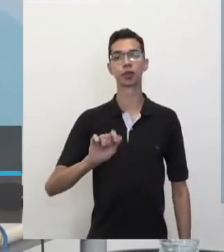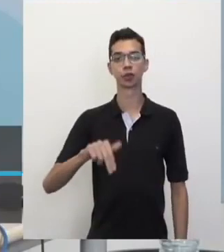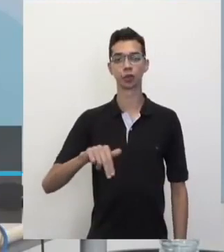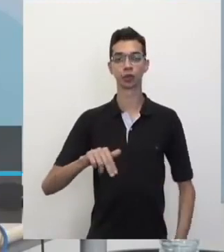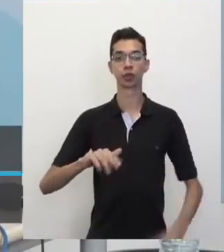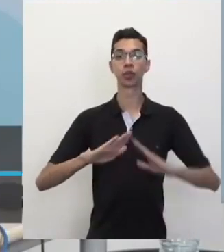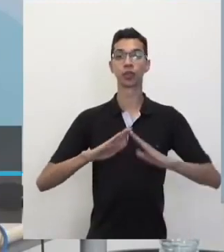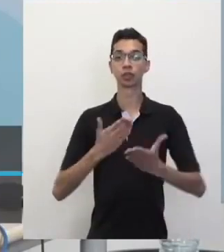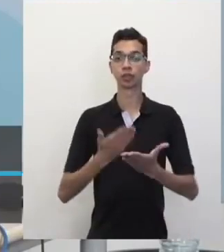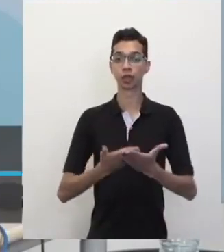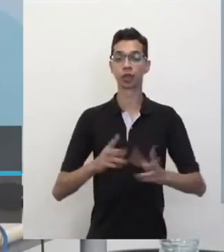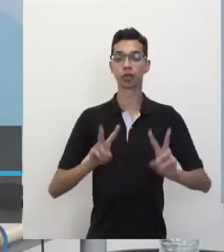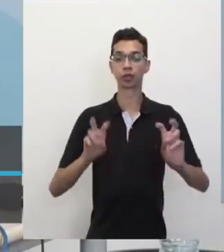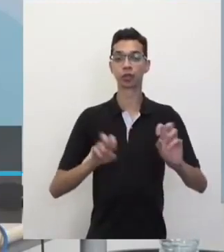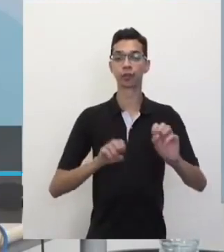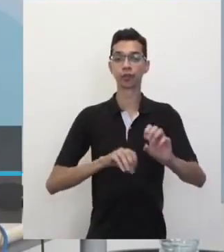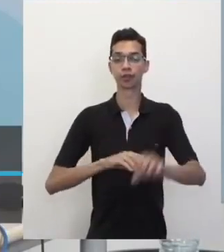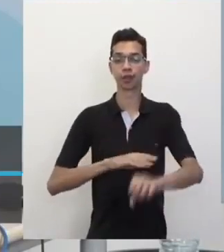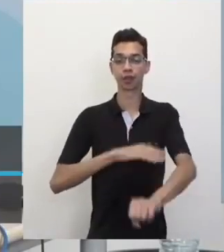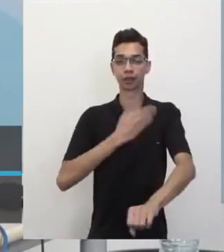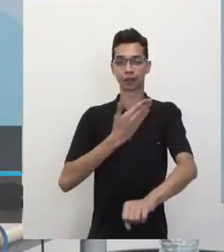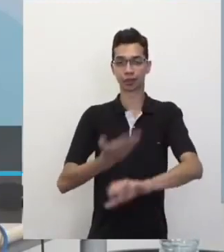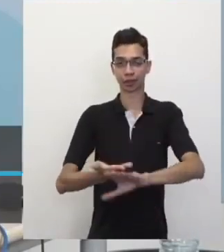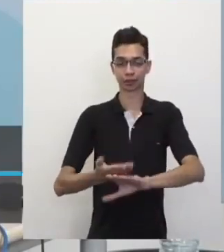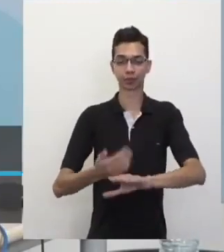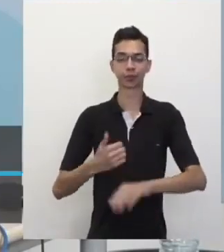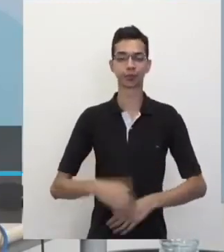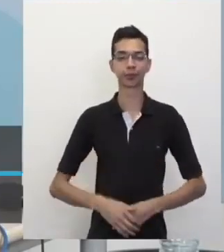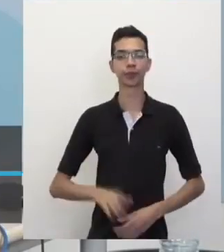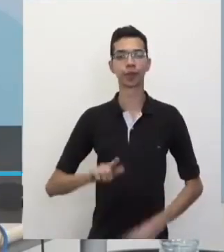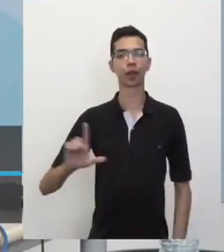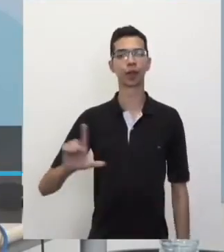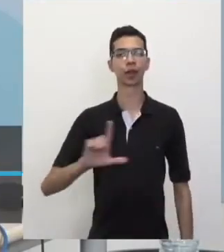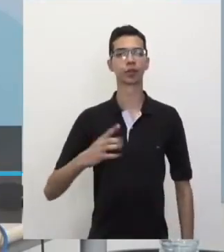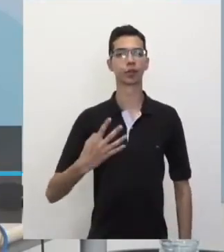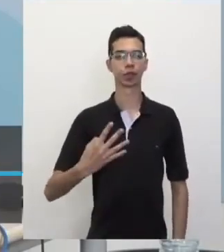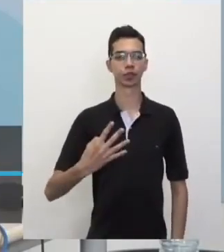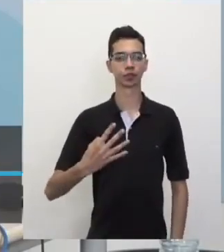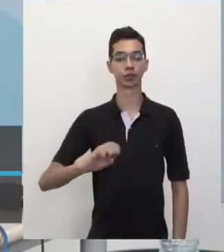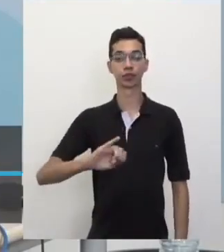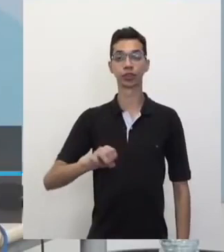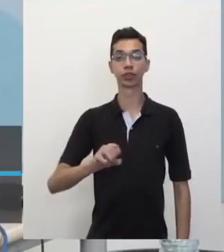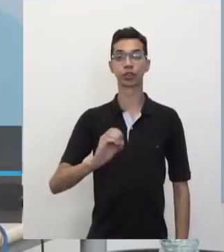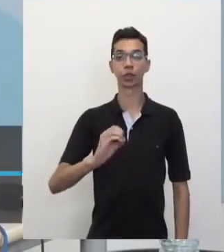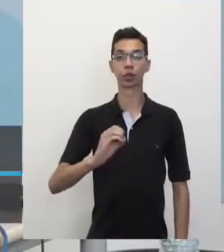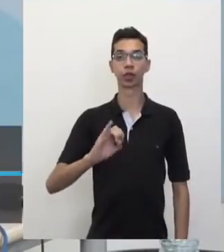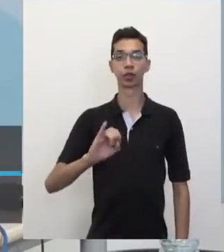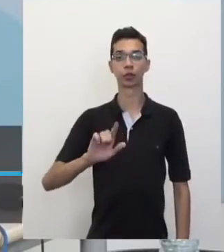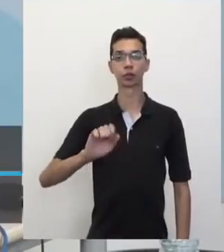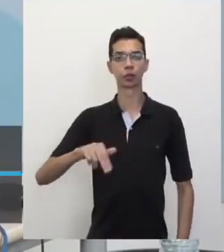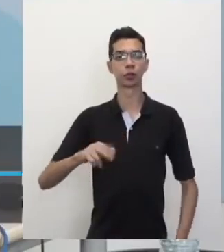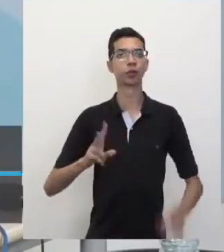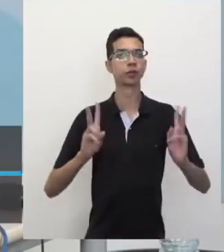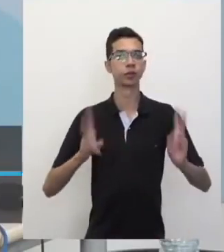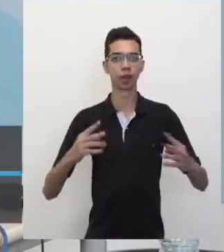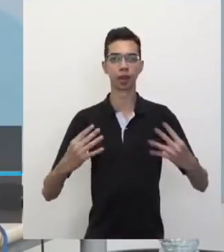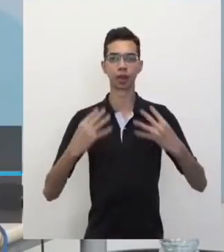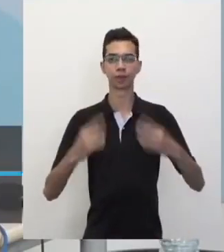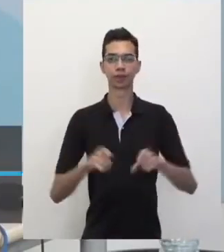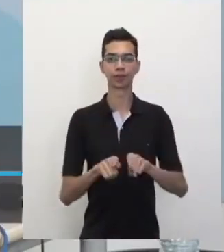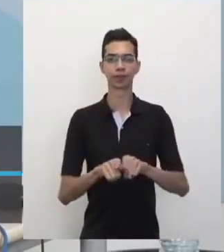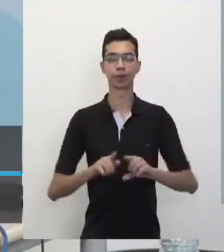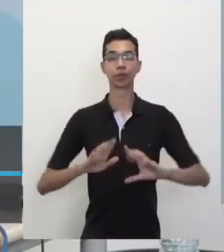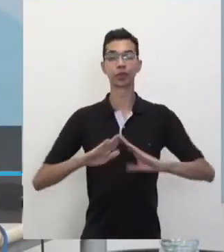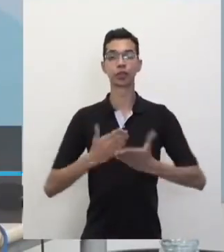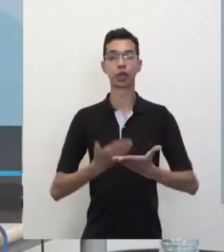Ensino Integral, Inajaci de Castro Aguiar, Leste 4, Jailson sempre com a gente também. Pessoal da Escola Estadual Líbero de